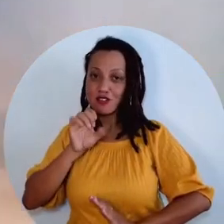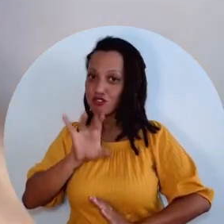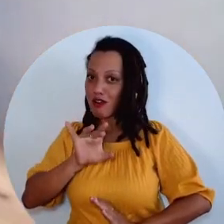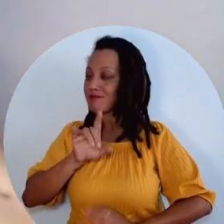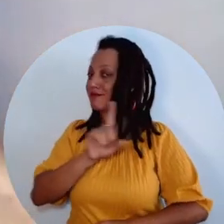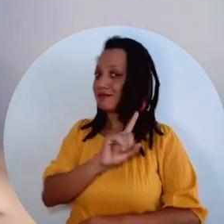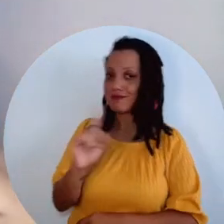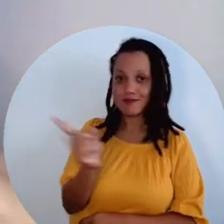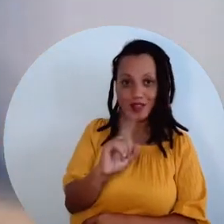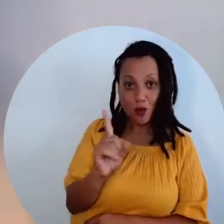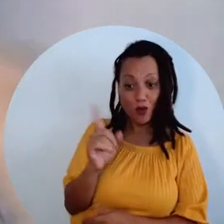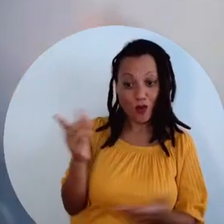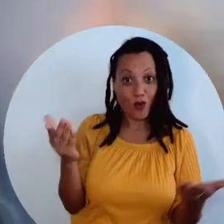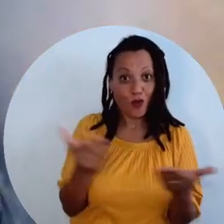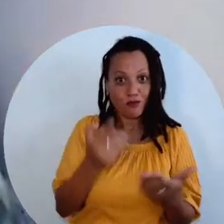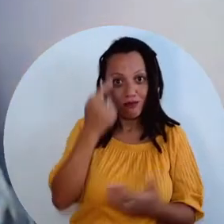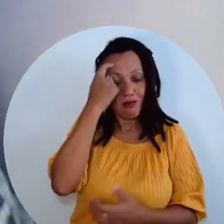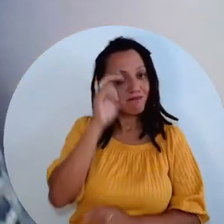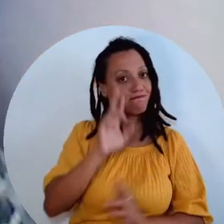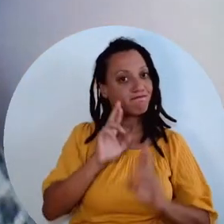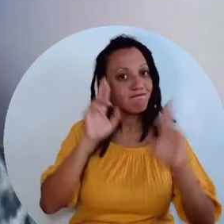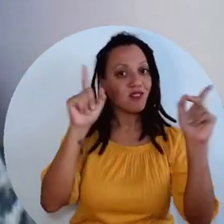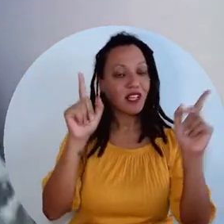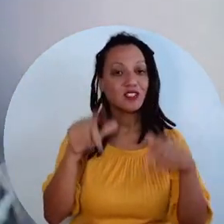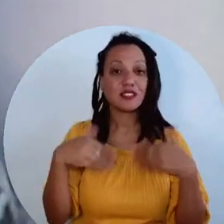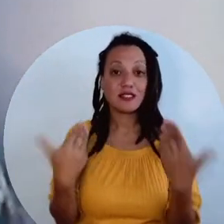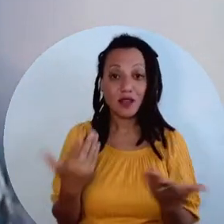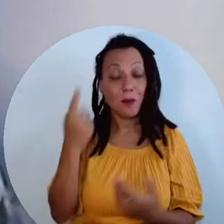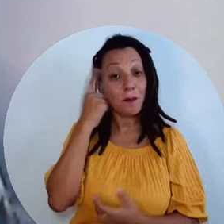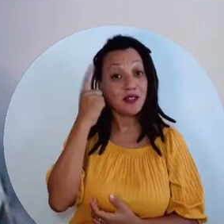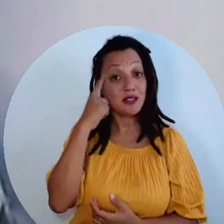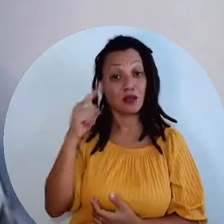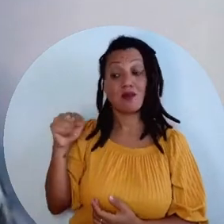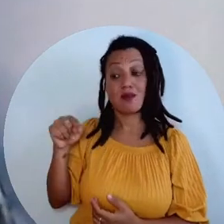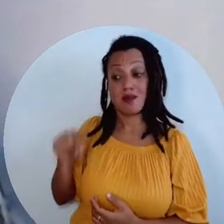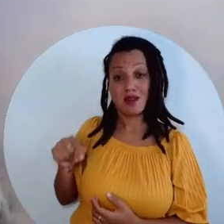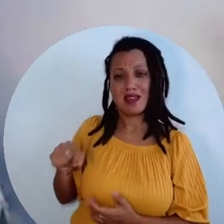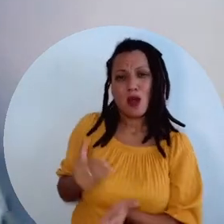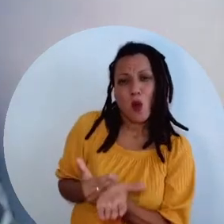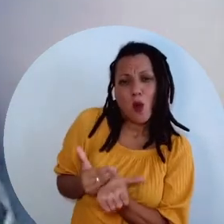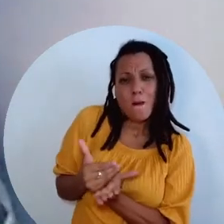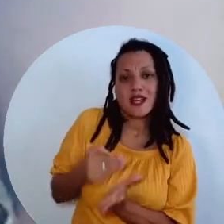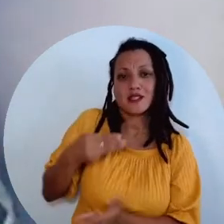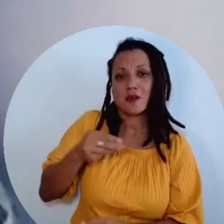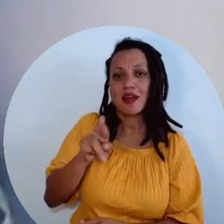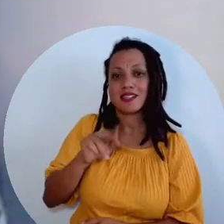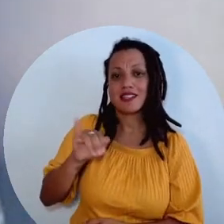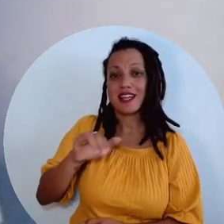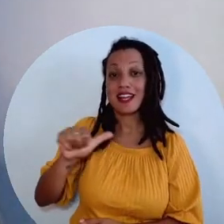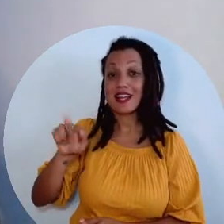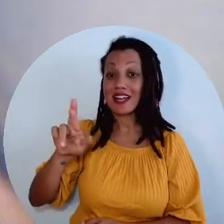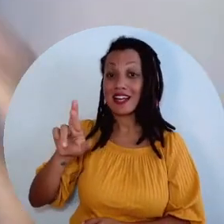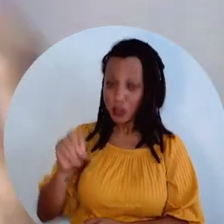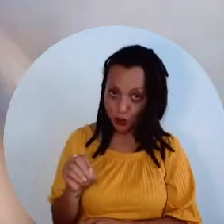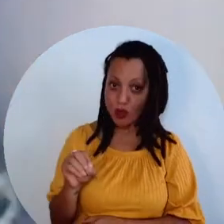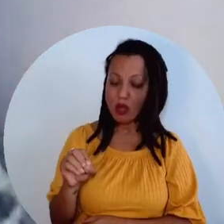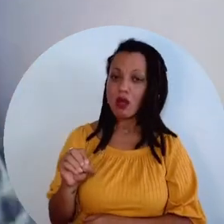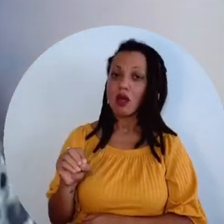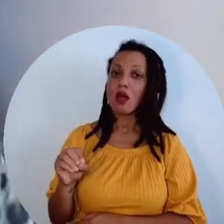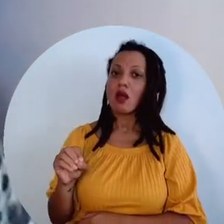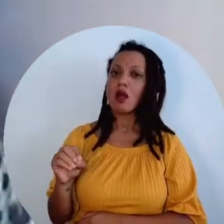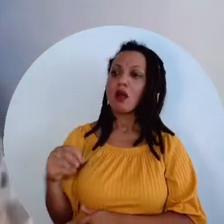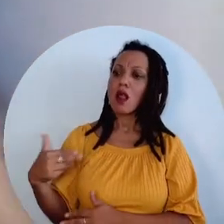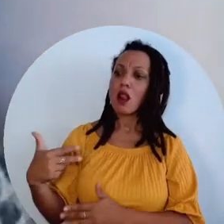entender essa ideia do matriarcado uterino, localizando na nossa realidade de hoje, do século XXI,